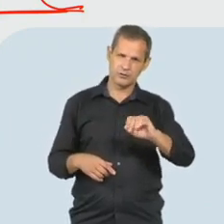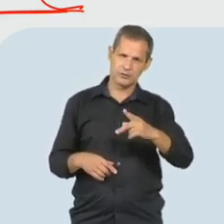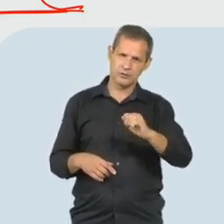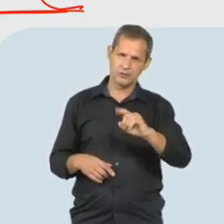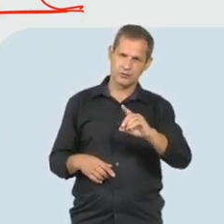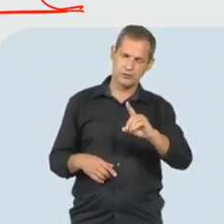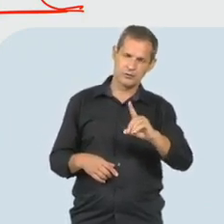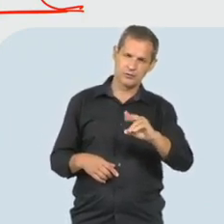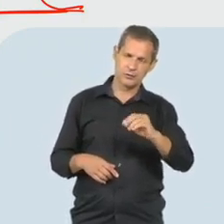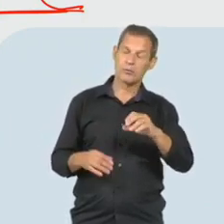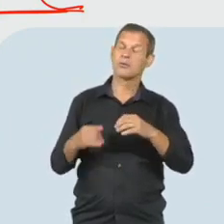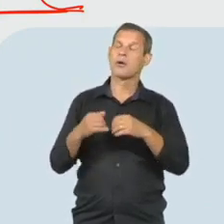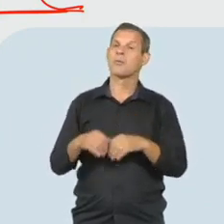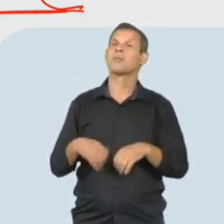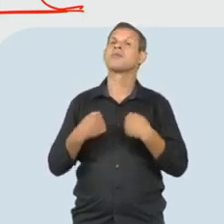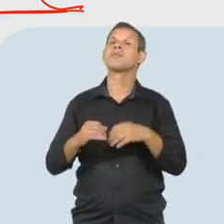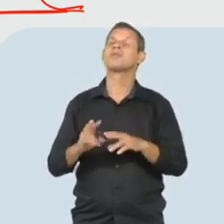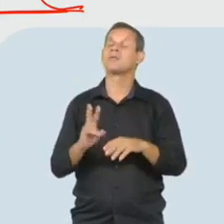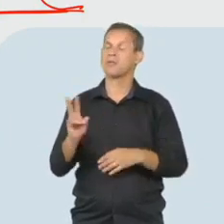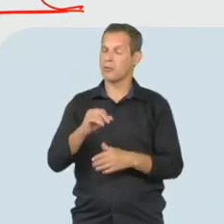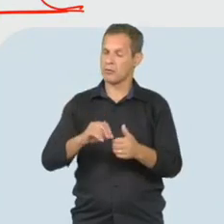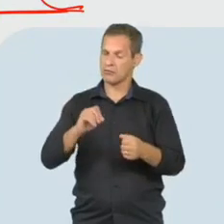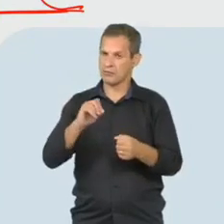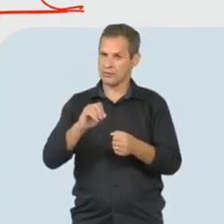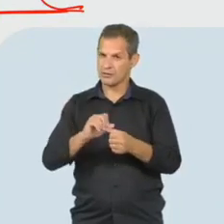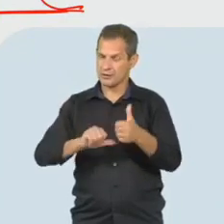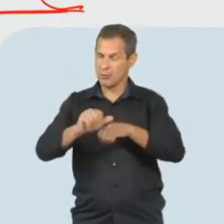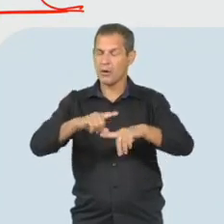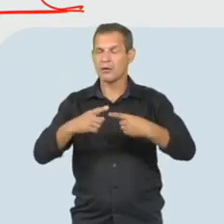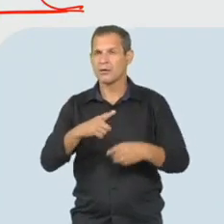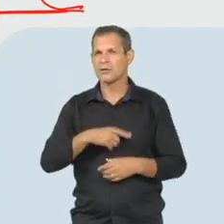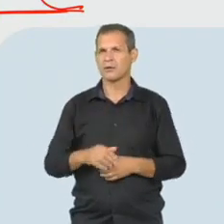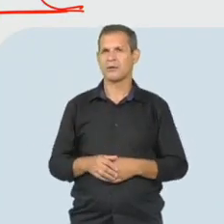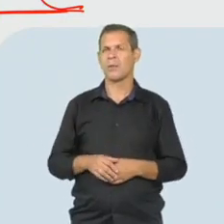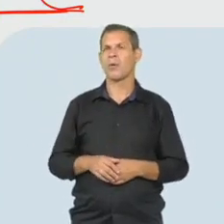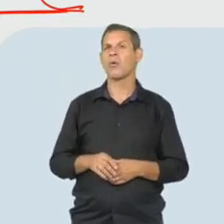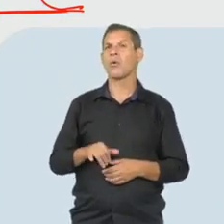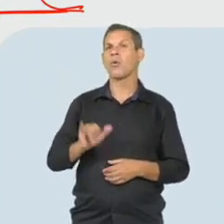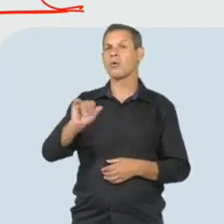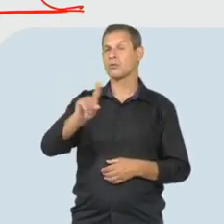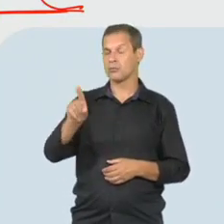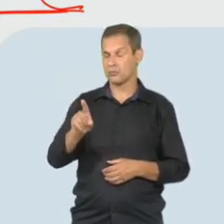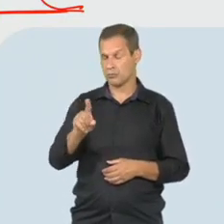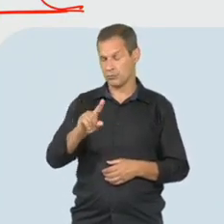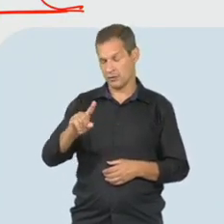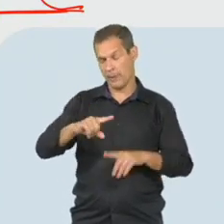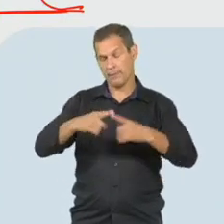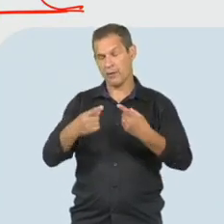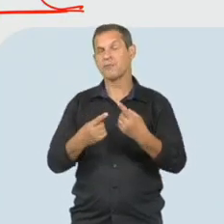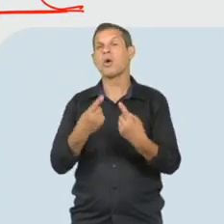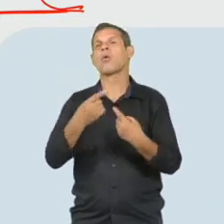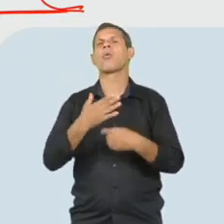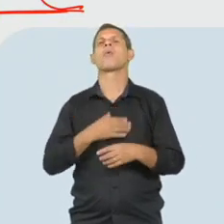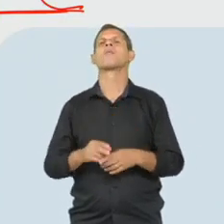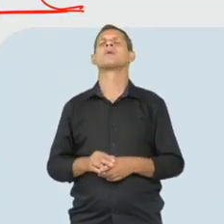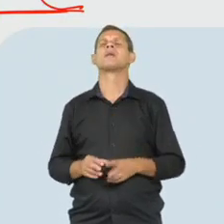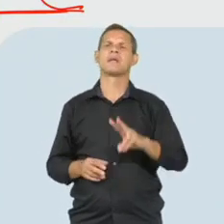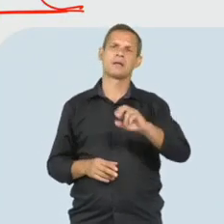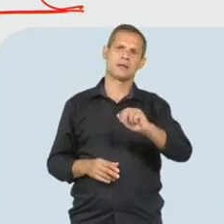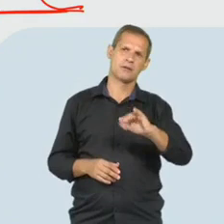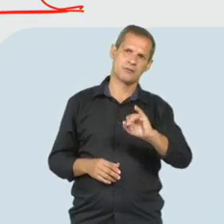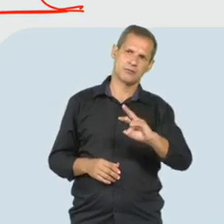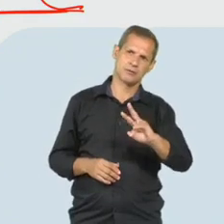resolver essa transformação. Vou transformar o y em z para ir para a tabela. Tá, ele está perguntando aqui qual é a minha variável. A variável